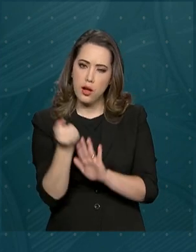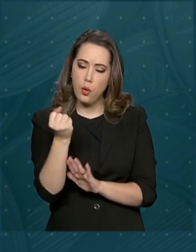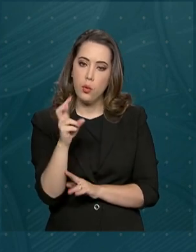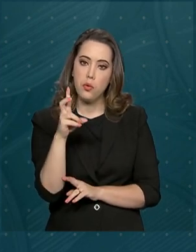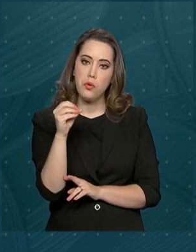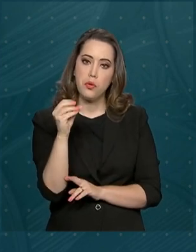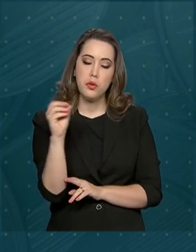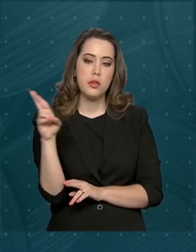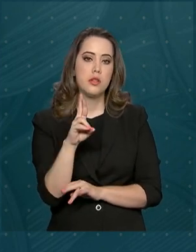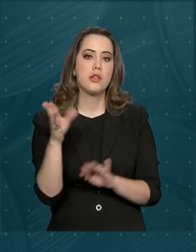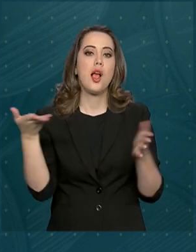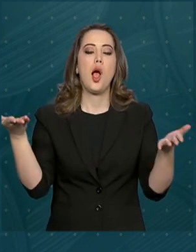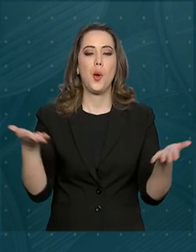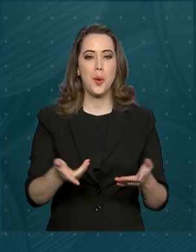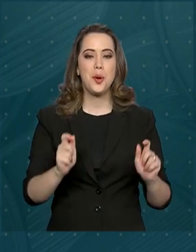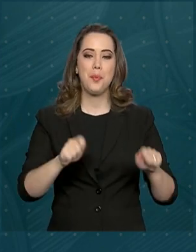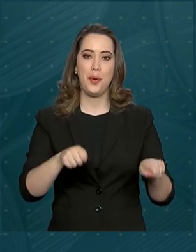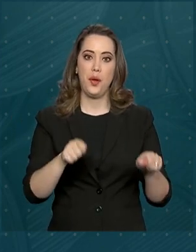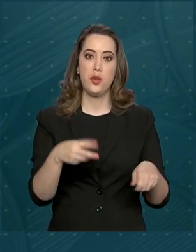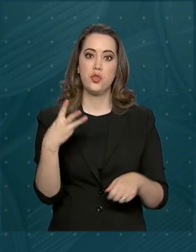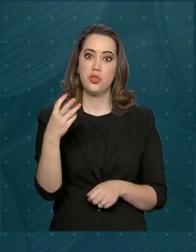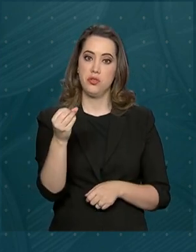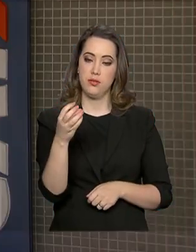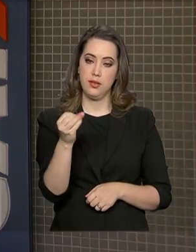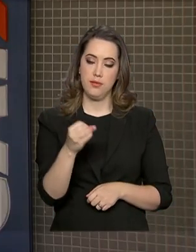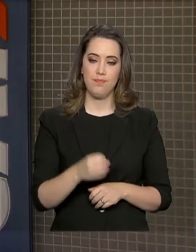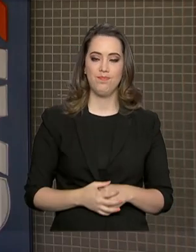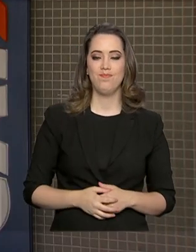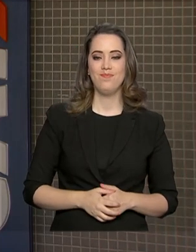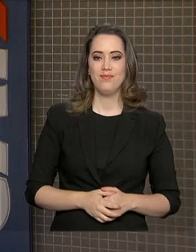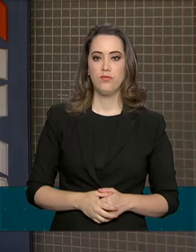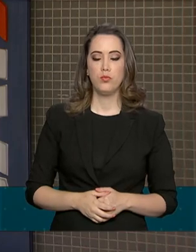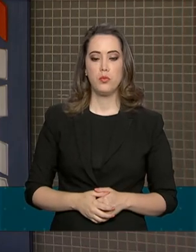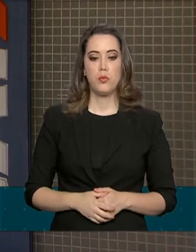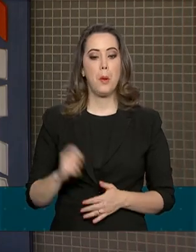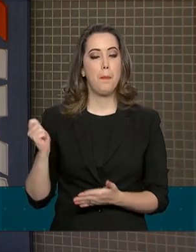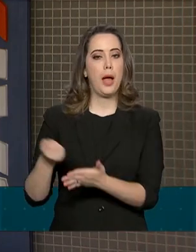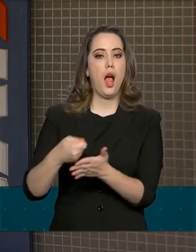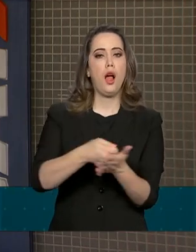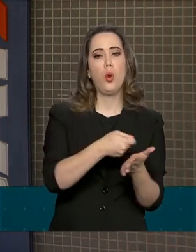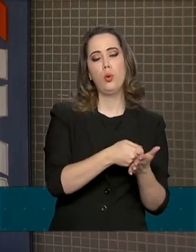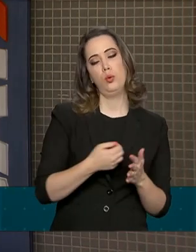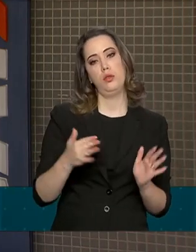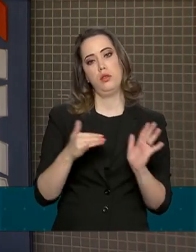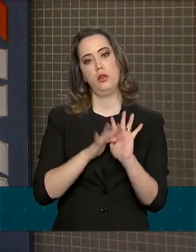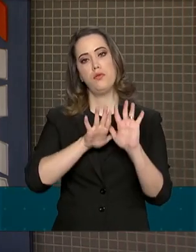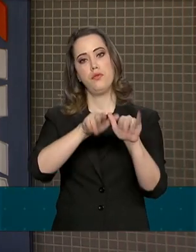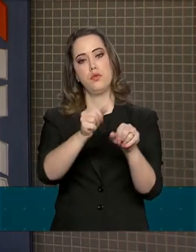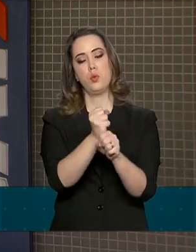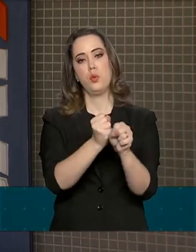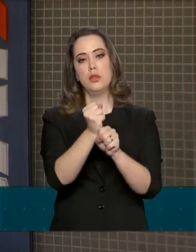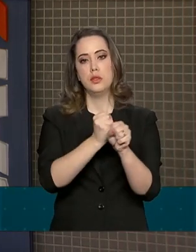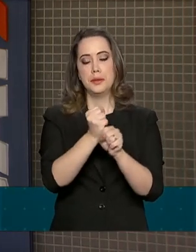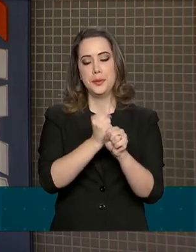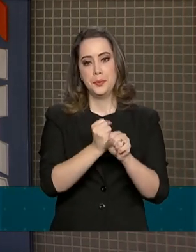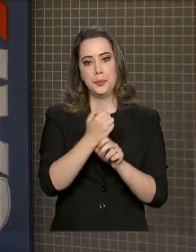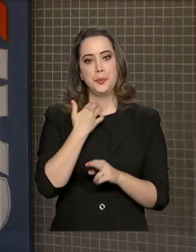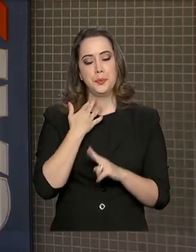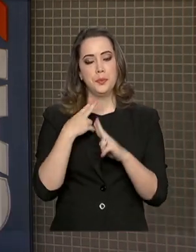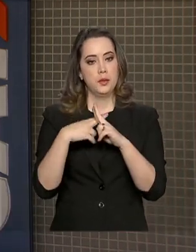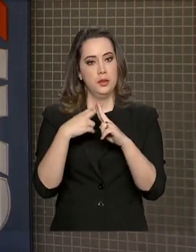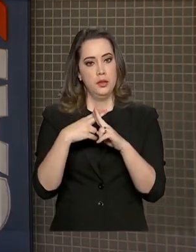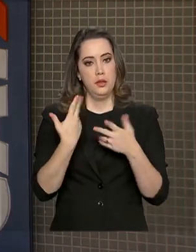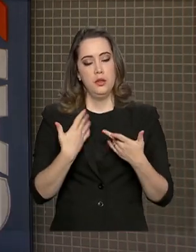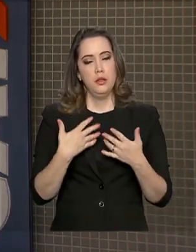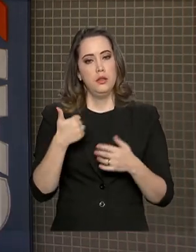pode agora sacar os R$,00 restantes. Os valores serão pagos até o final do ano. Segundo a Caixa Econômica